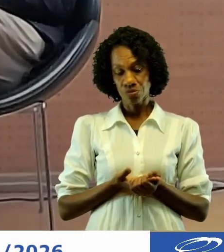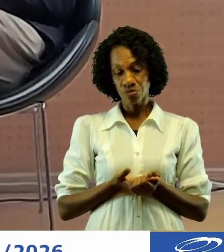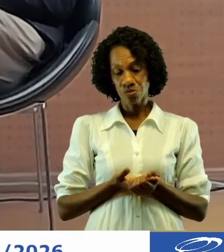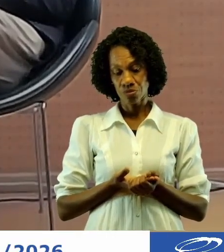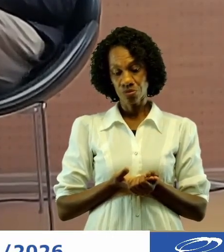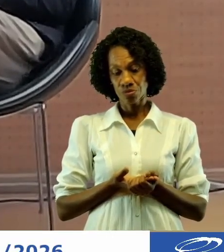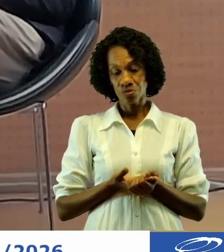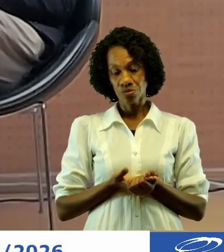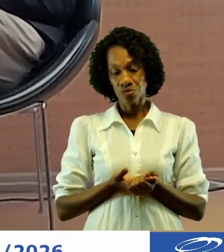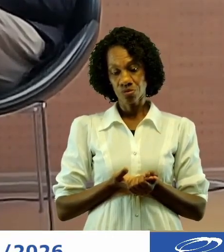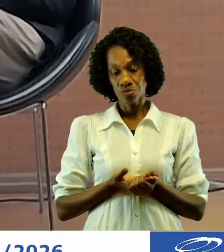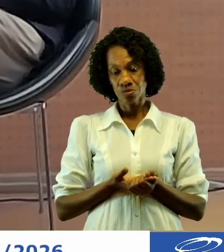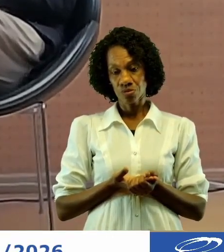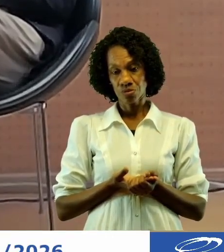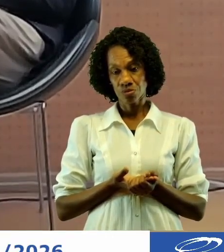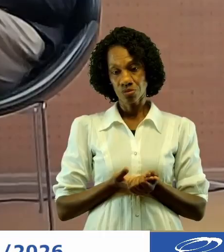medical teams